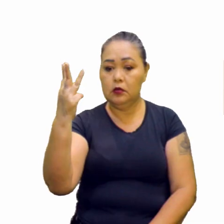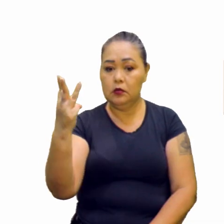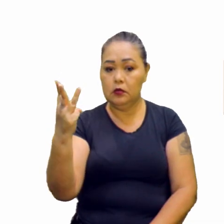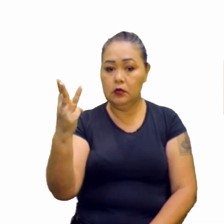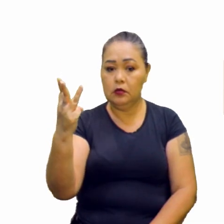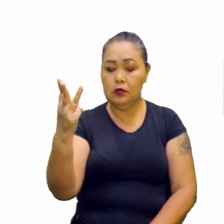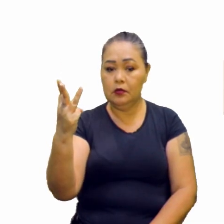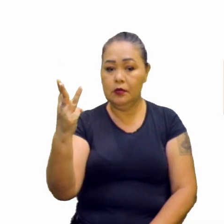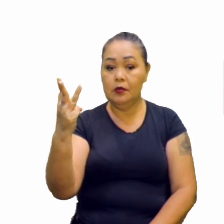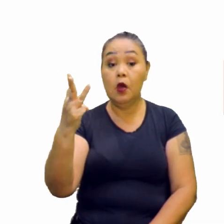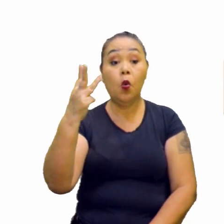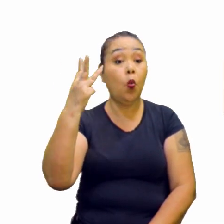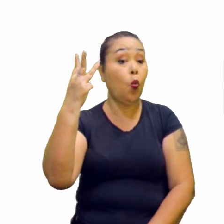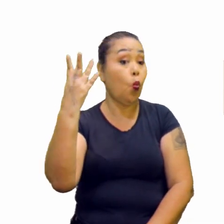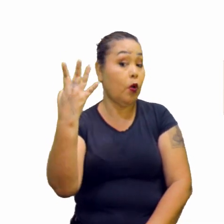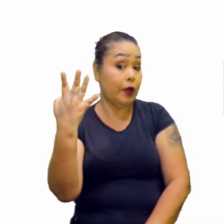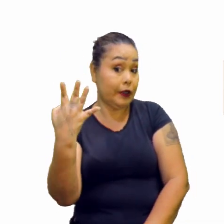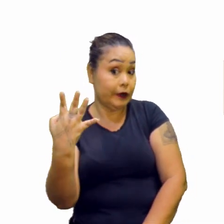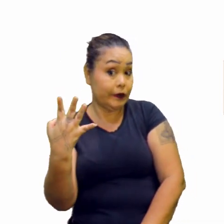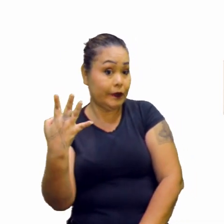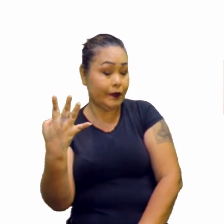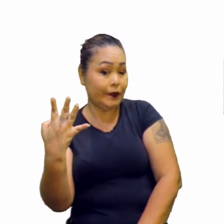3, aí 4,